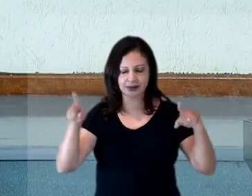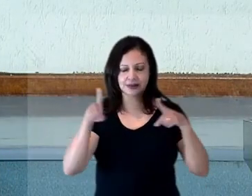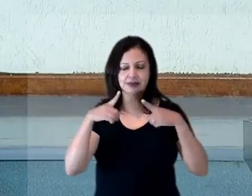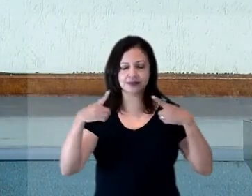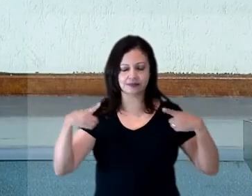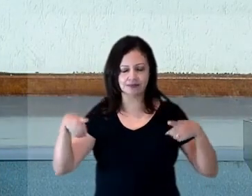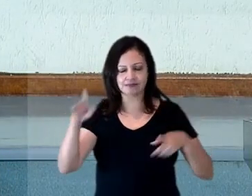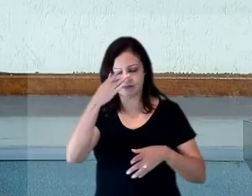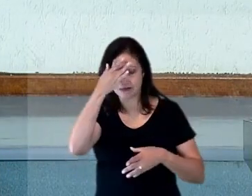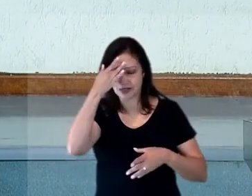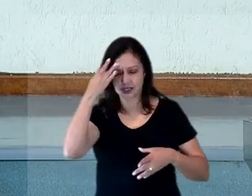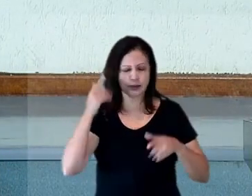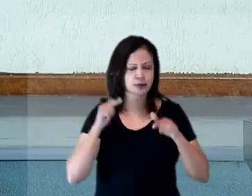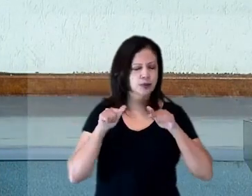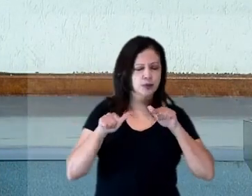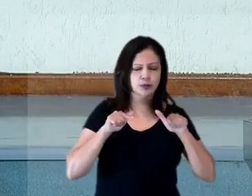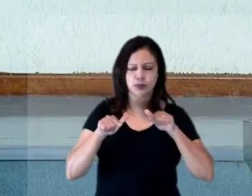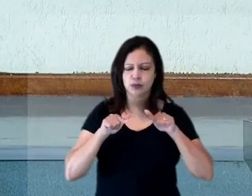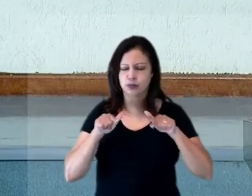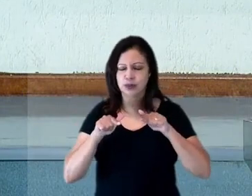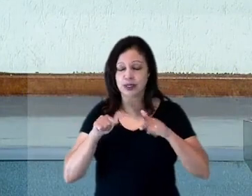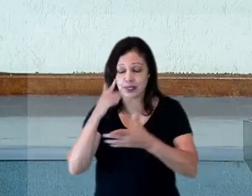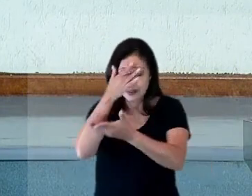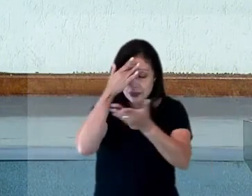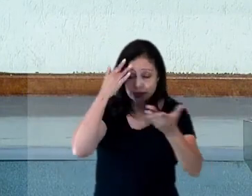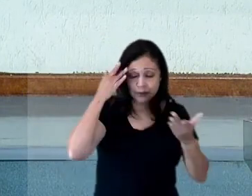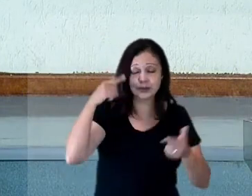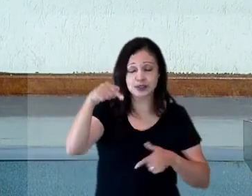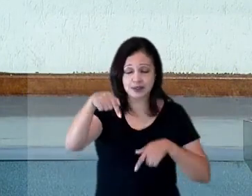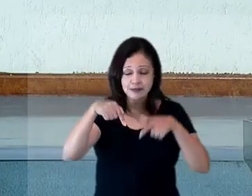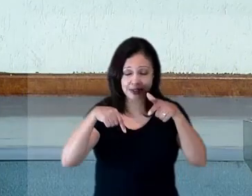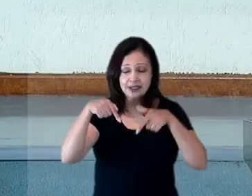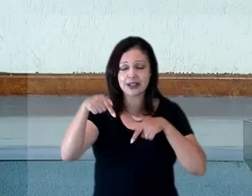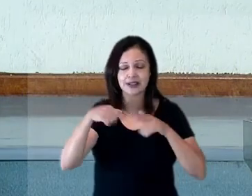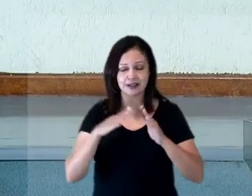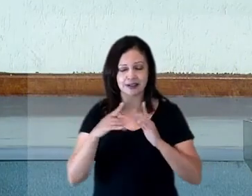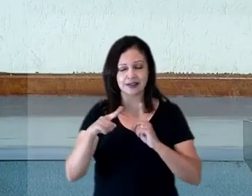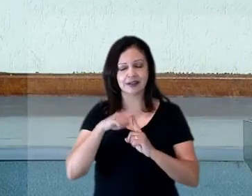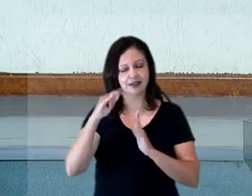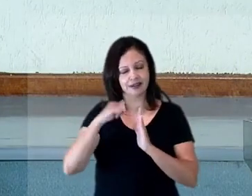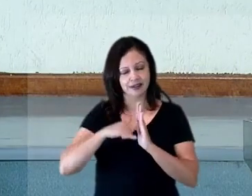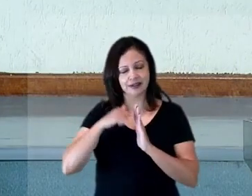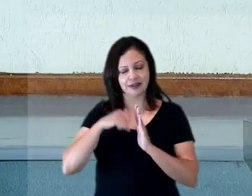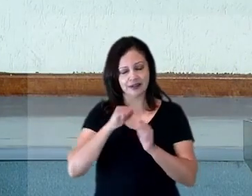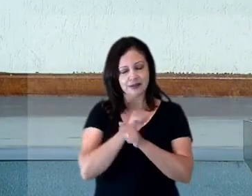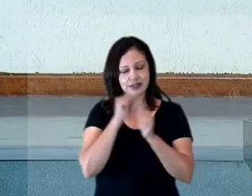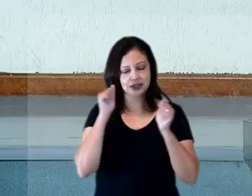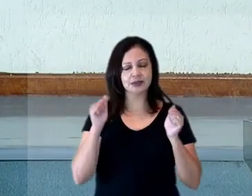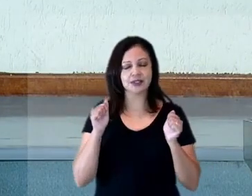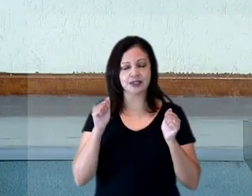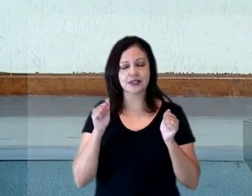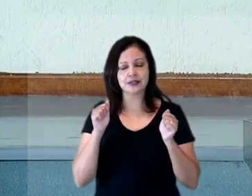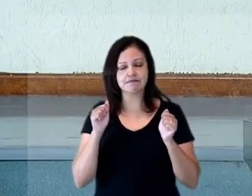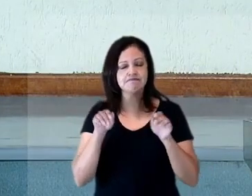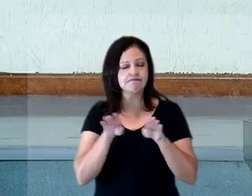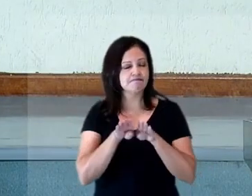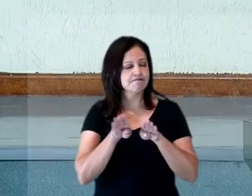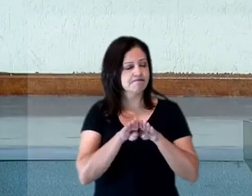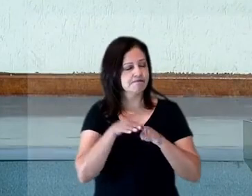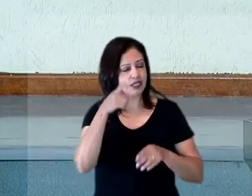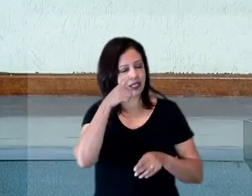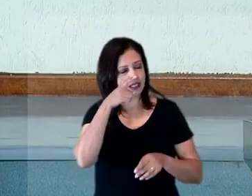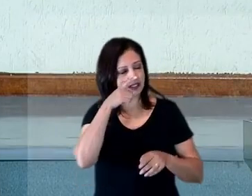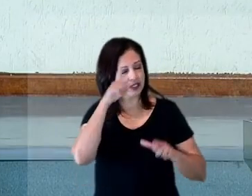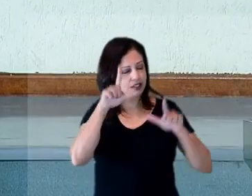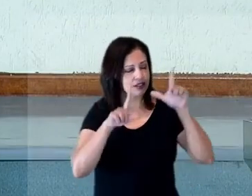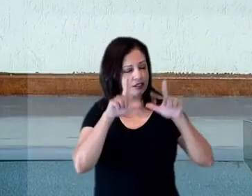de trabalho, pelos irmãos que estiveram presencialmente aqui, por aqueles que estiveram, ó Deus, assistindo pela internet e que agora